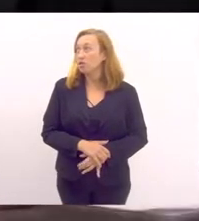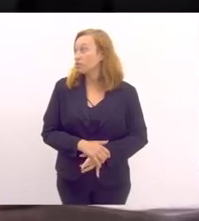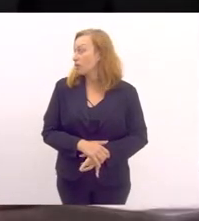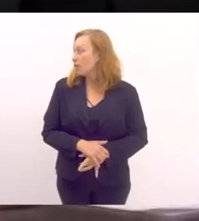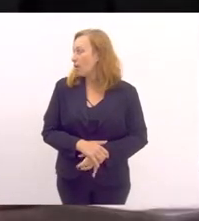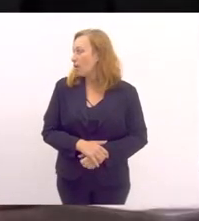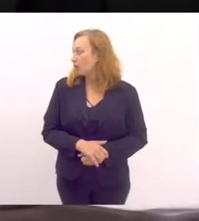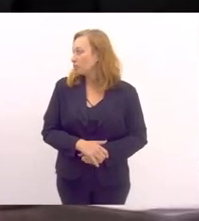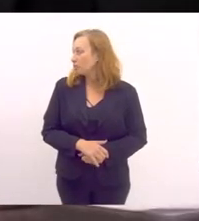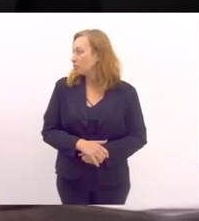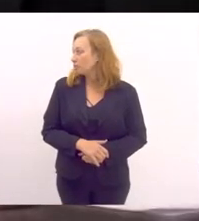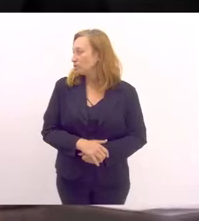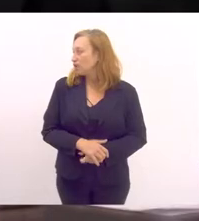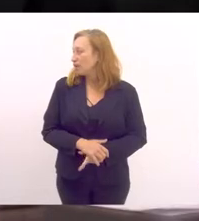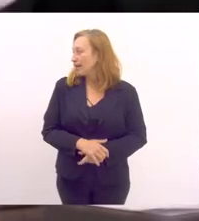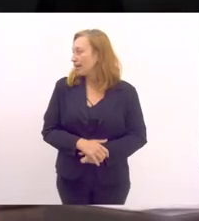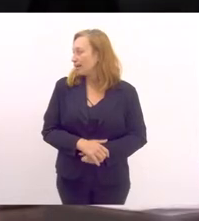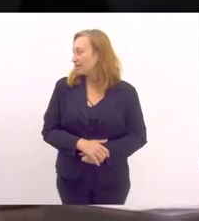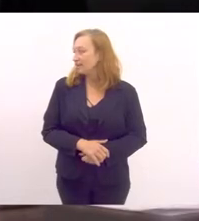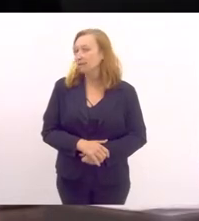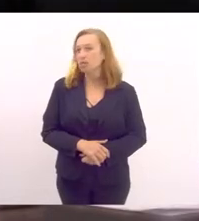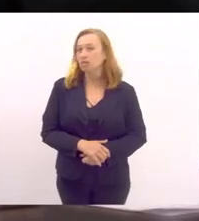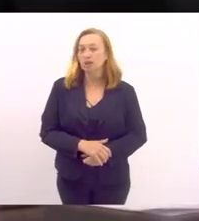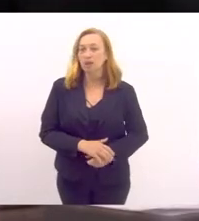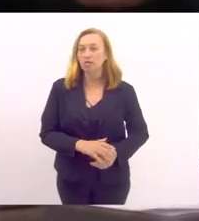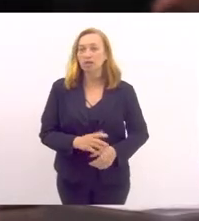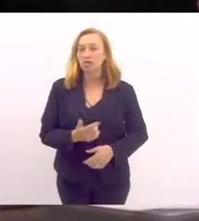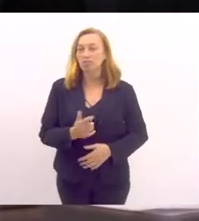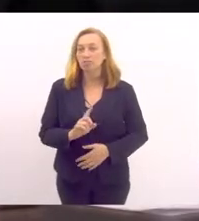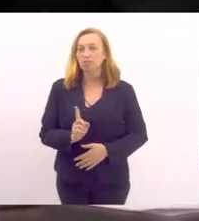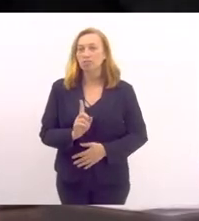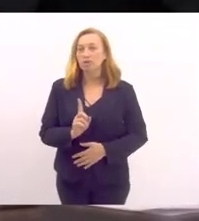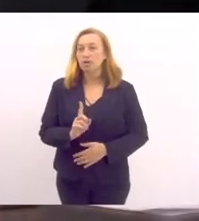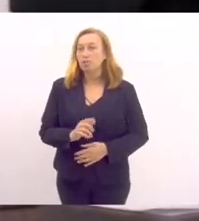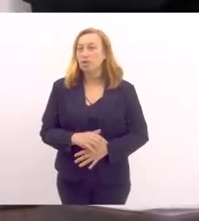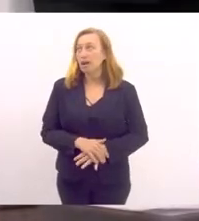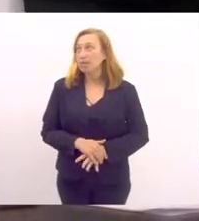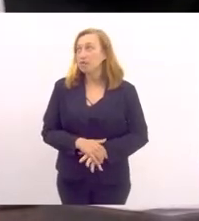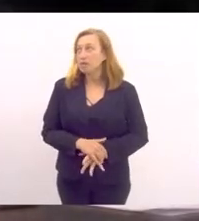Alguém deseja se inscrever para fazer o uso da palavra? Mais alguém?